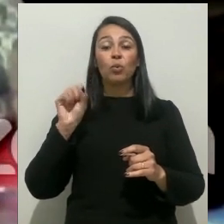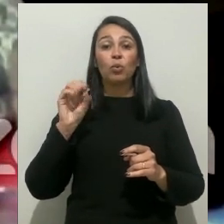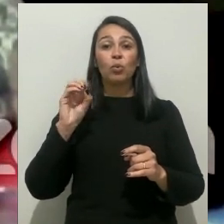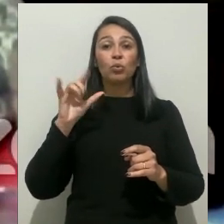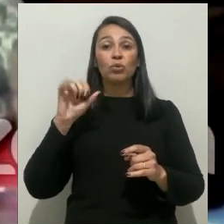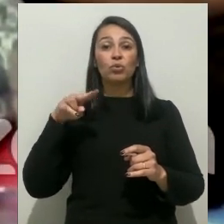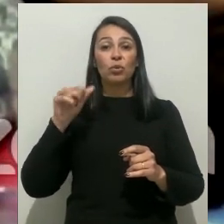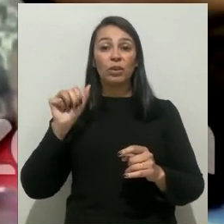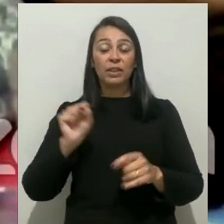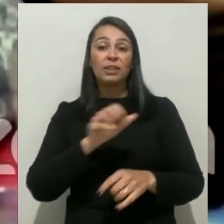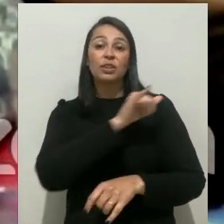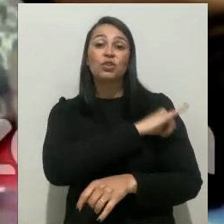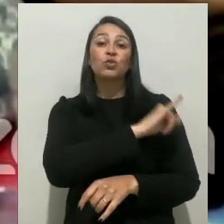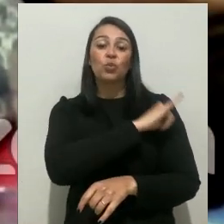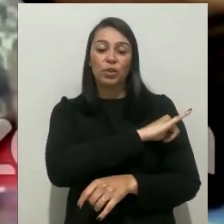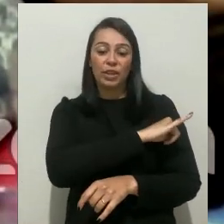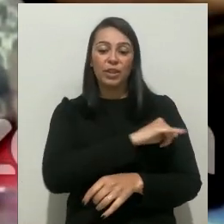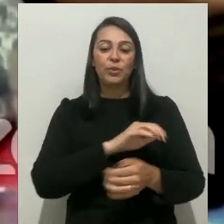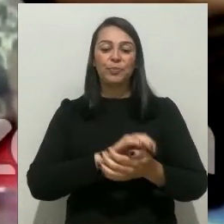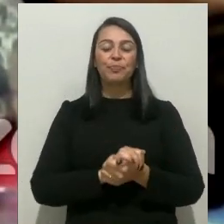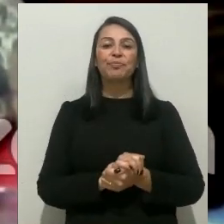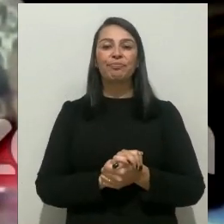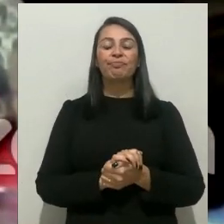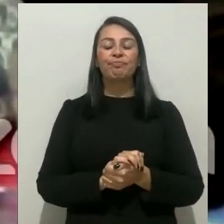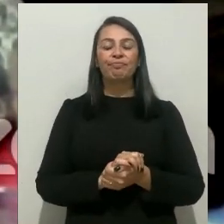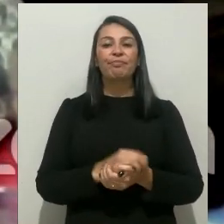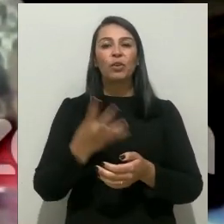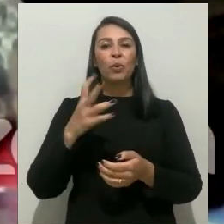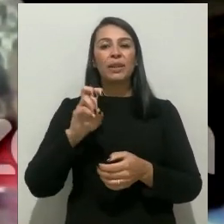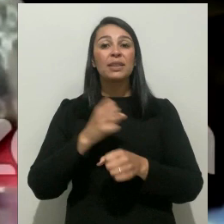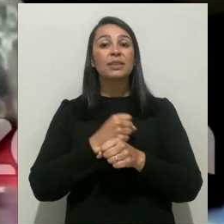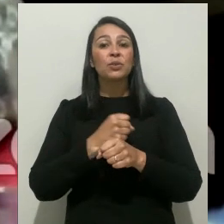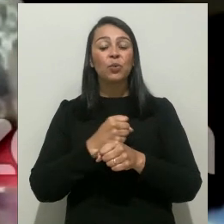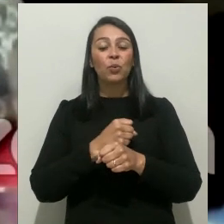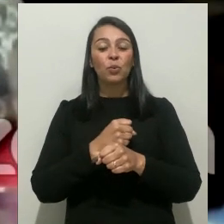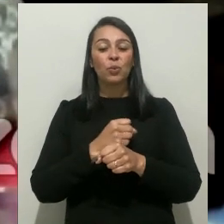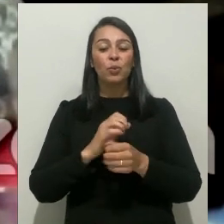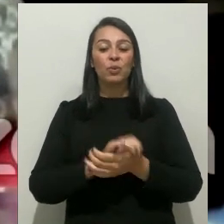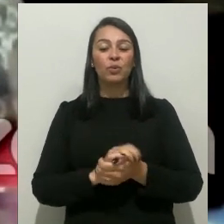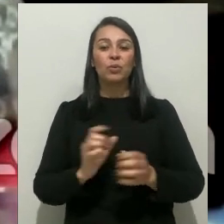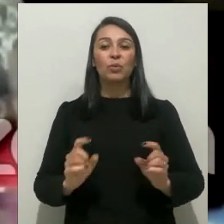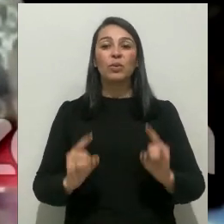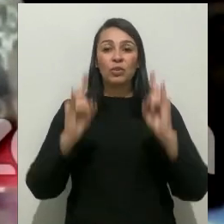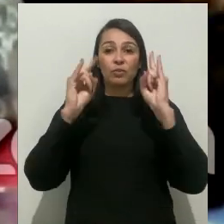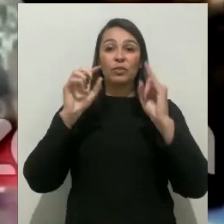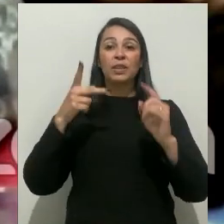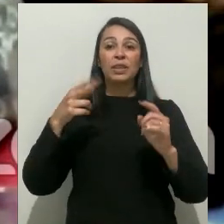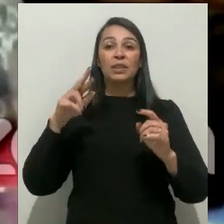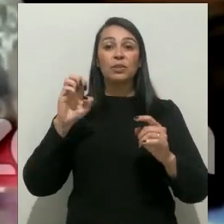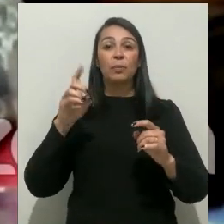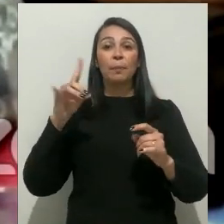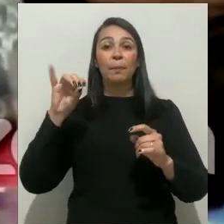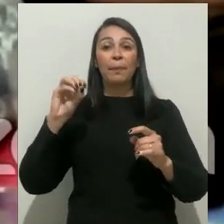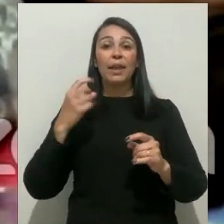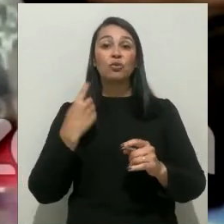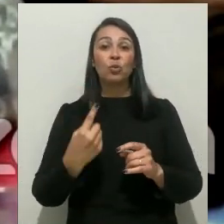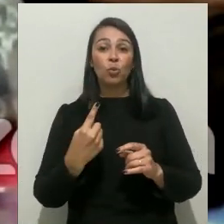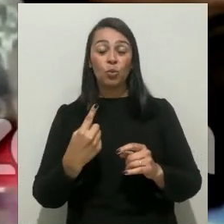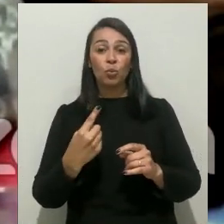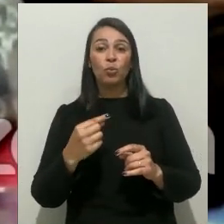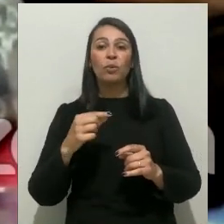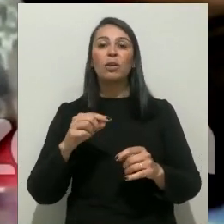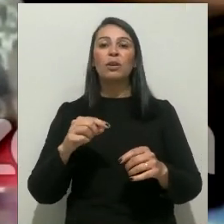que eu frequento há 45 anos, estou lá como coordenador há 20 anos. O edifício chamado Prédio 1 da Santa Úrsula, em Botafogo, é dele o